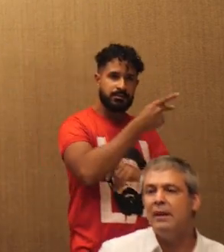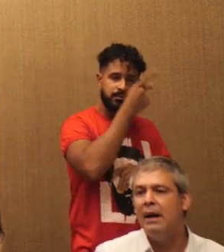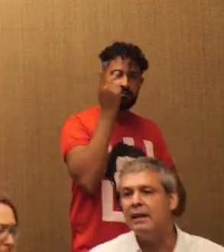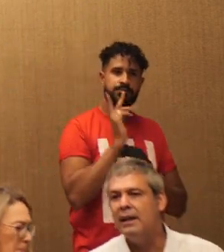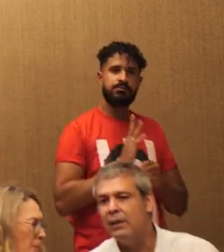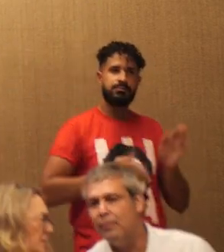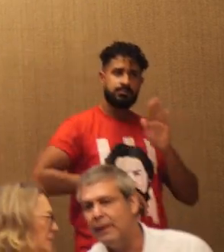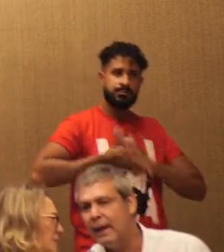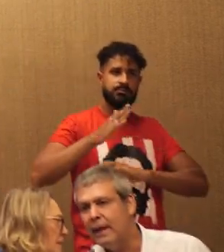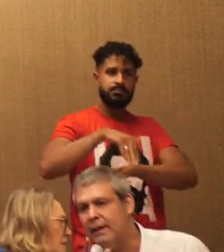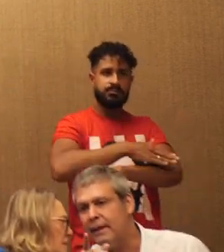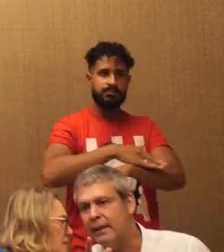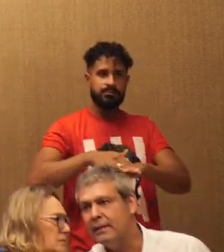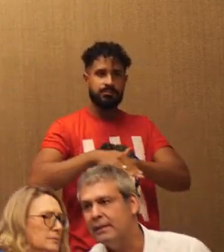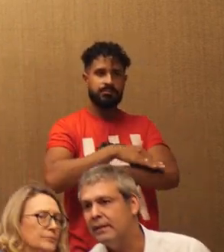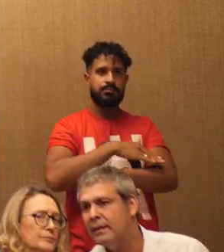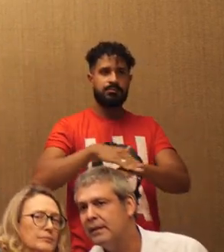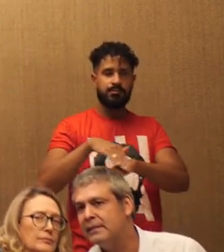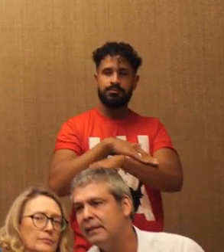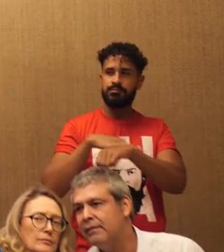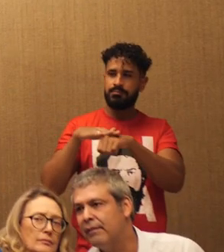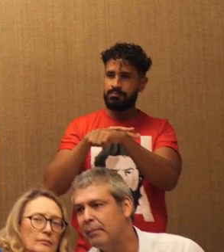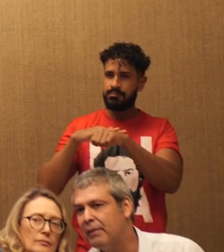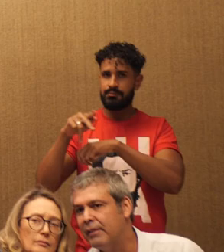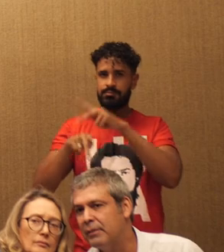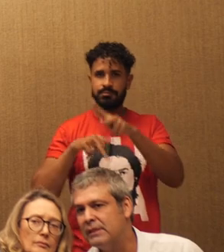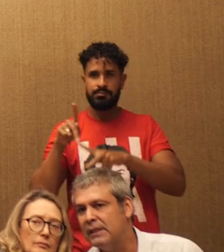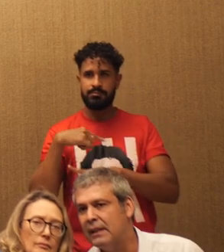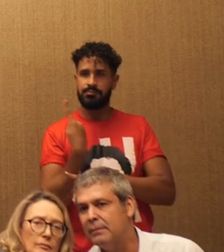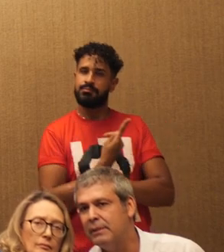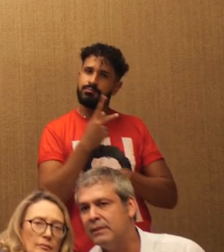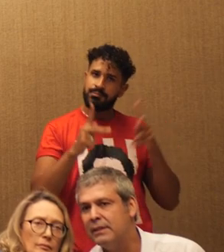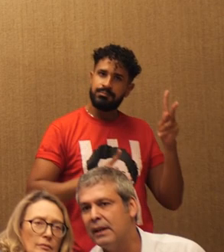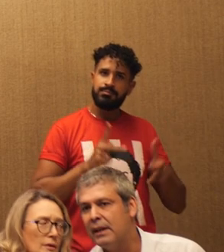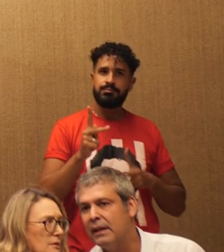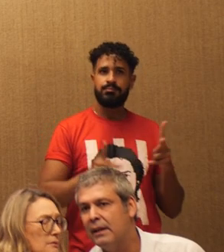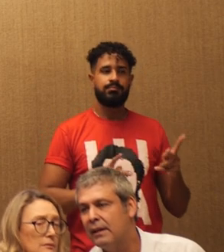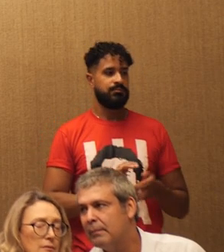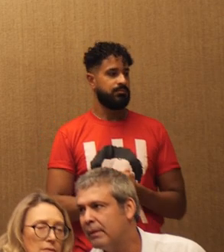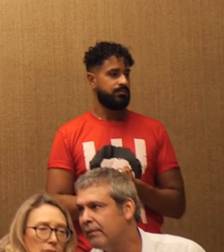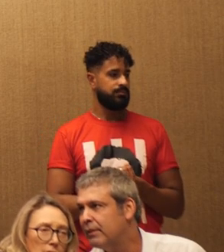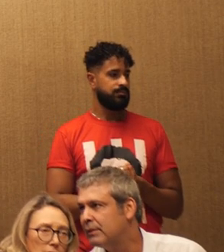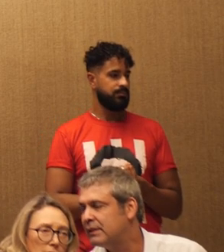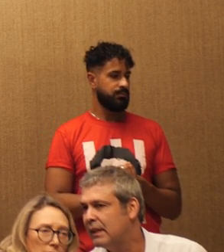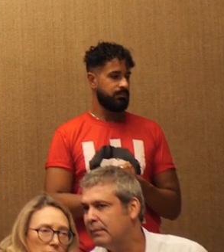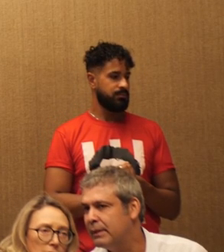aí para a rua, conquistar mentes e corações da nossa gente, nosso povo.